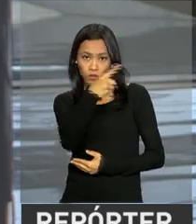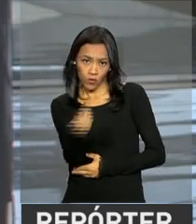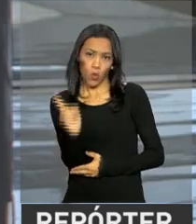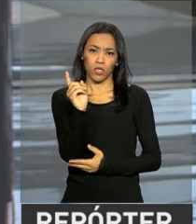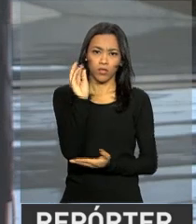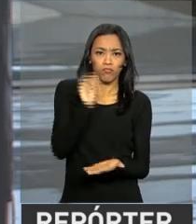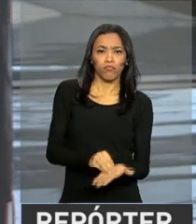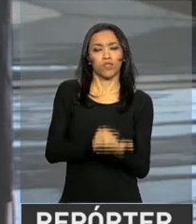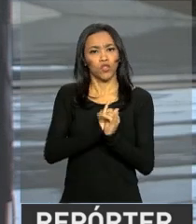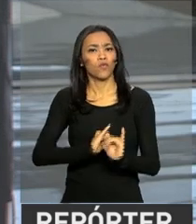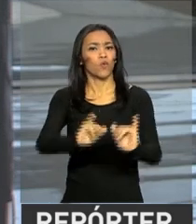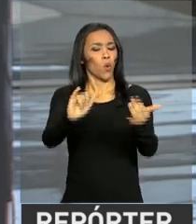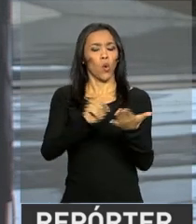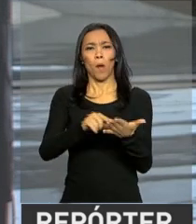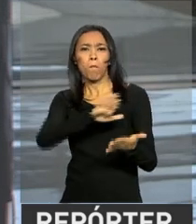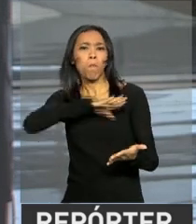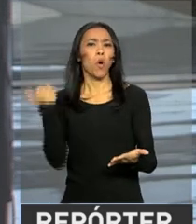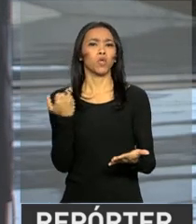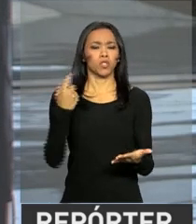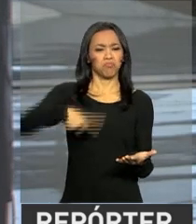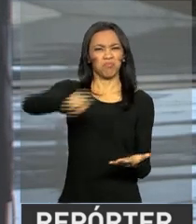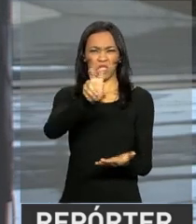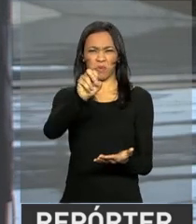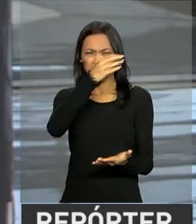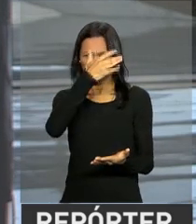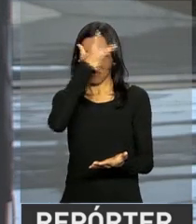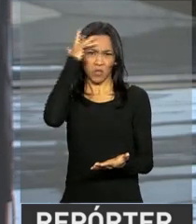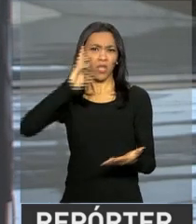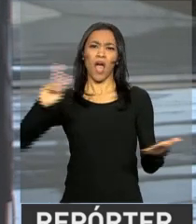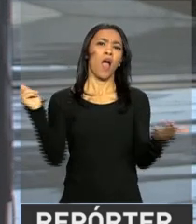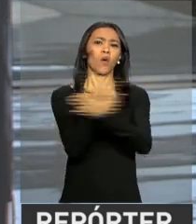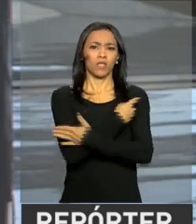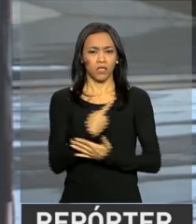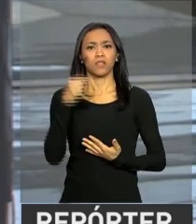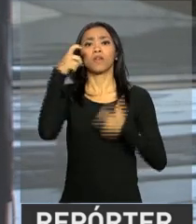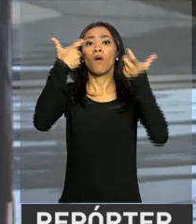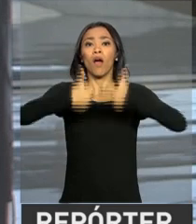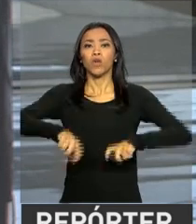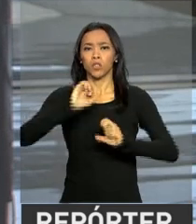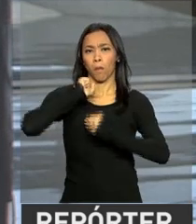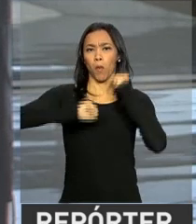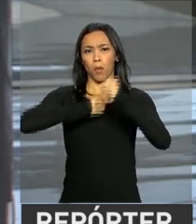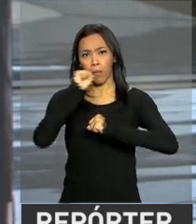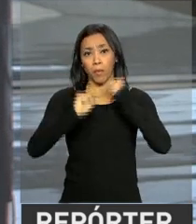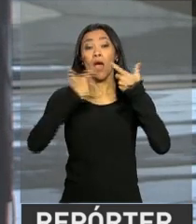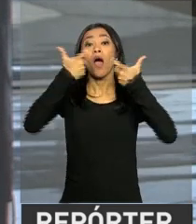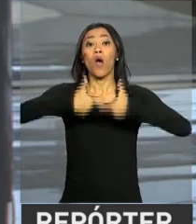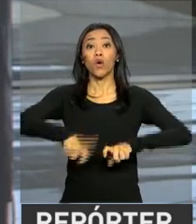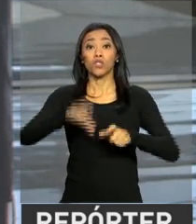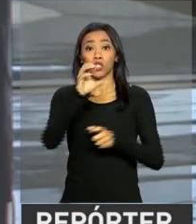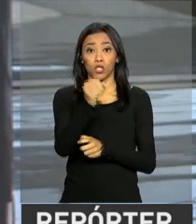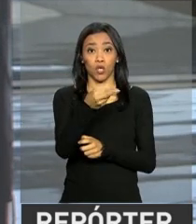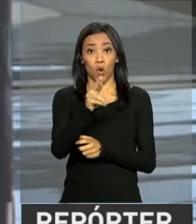registro de brasileiros entre as vítimas desse ataque que aconteceu no final de semana na boate PS em Orlando na